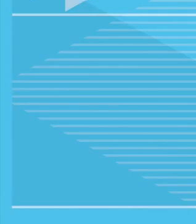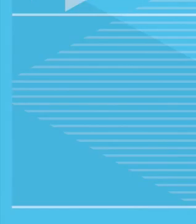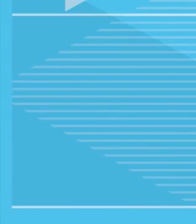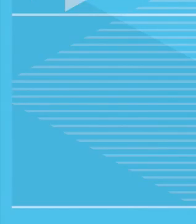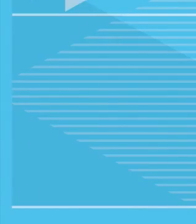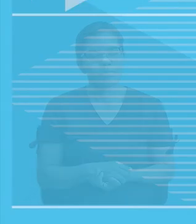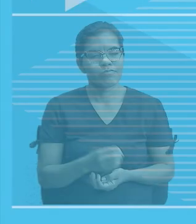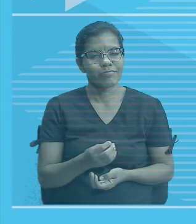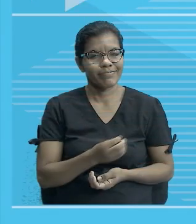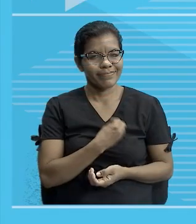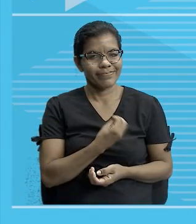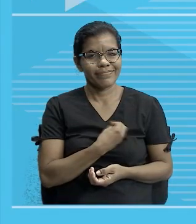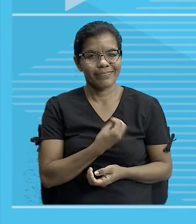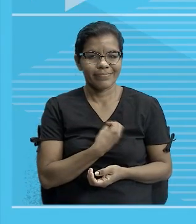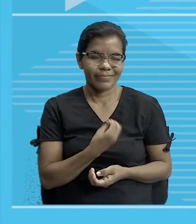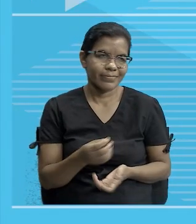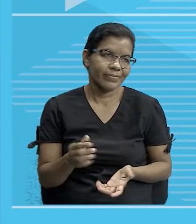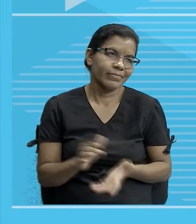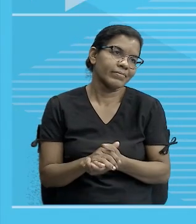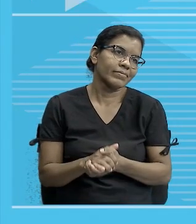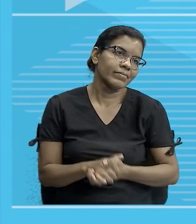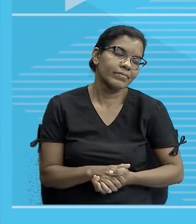Aos vivos!